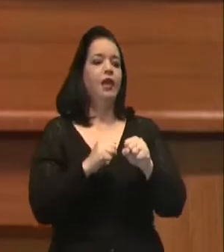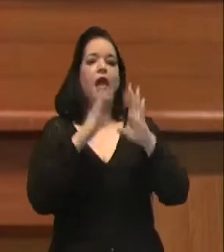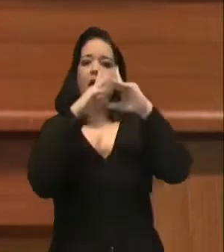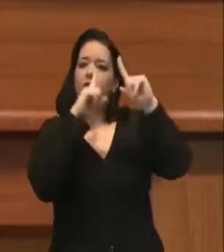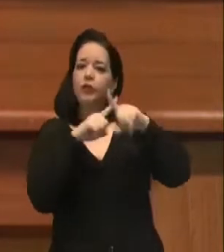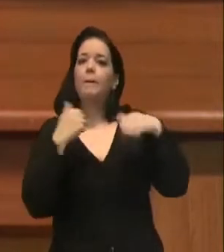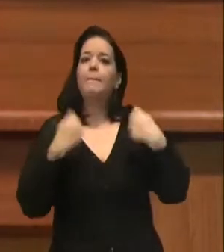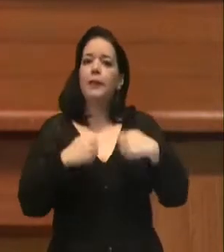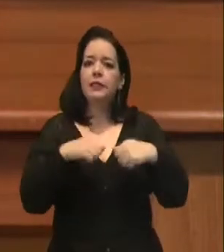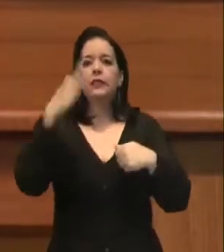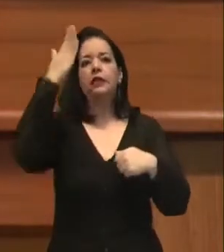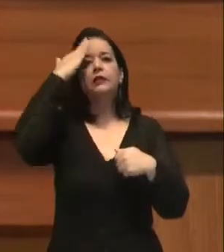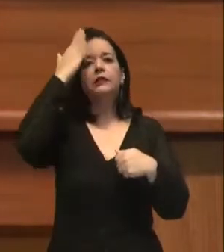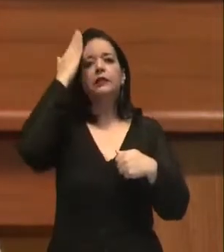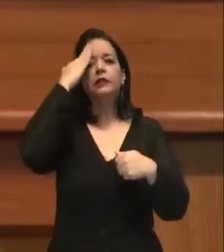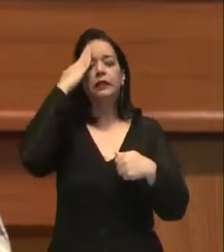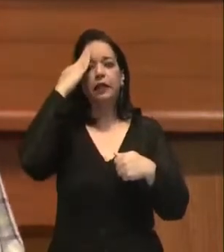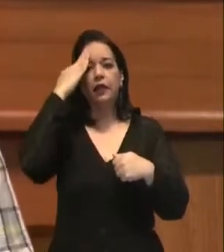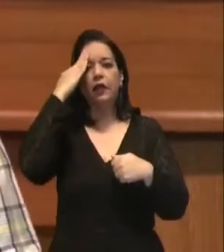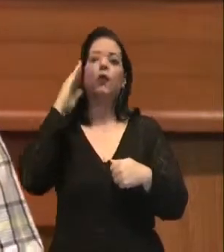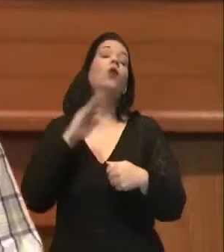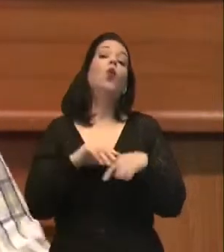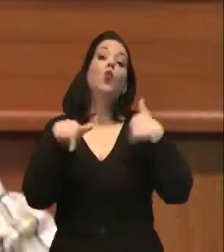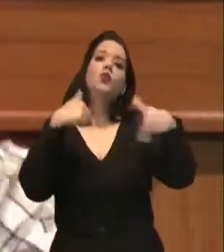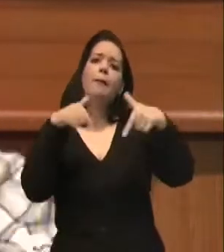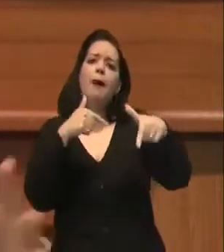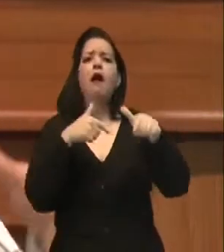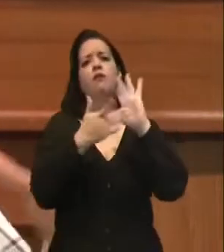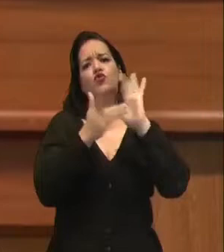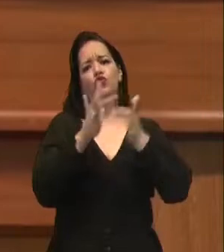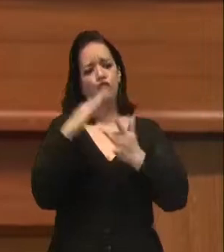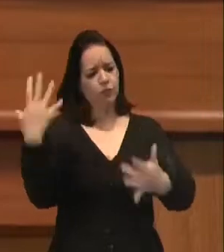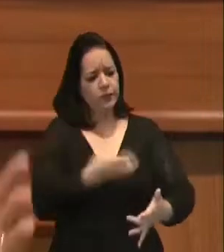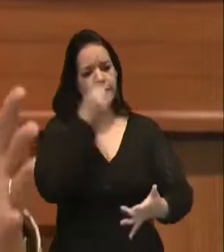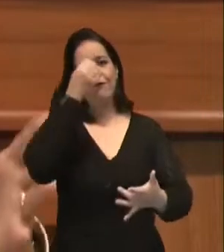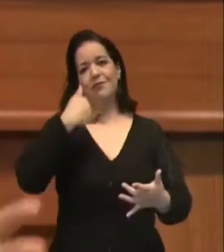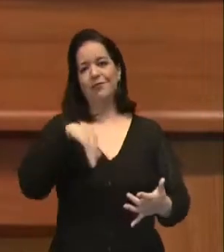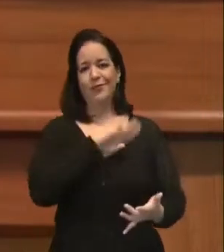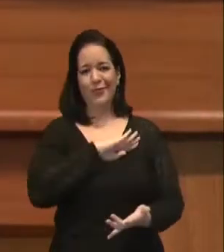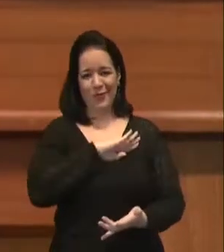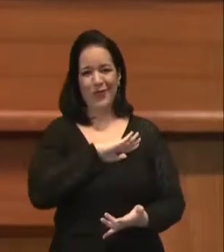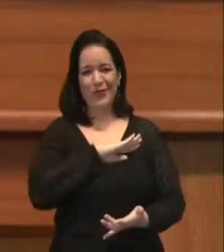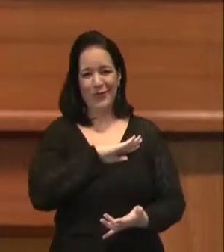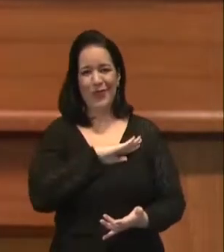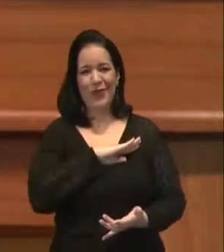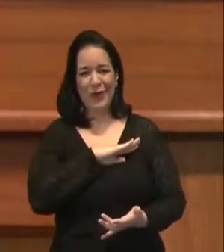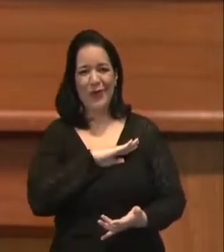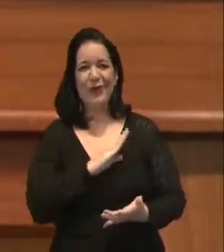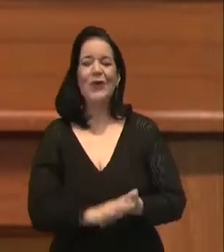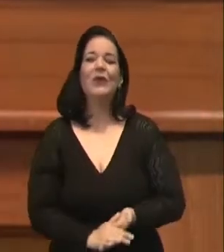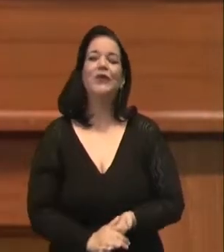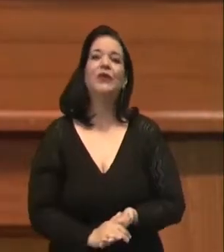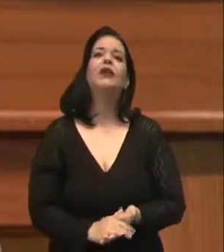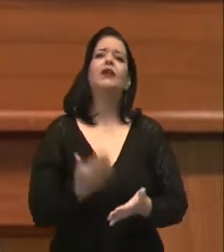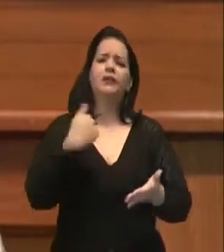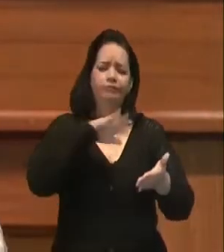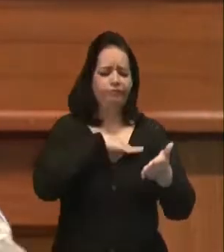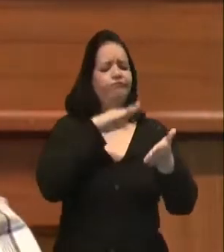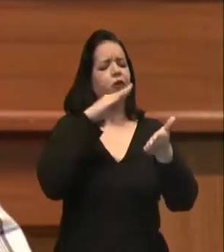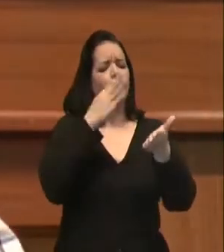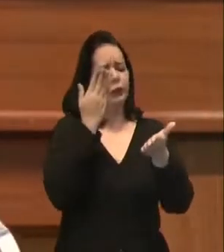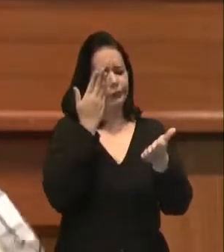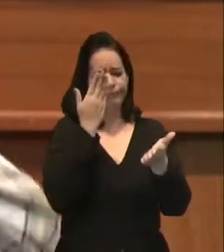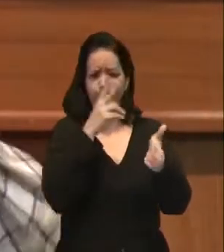a igreja. Não é? E uma vez que Ele revelou essas bênçãos que nós vimos descritas aqui na primeira parte,